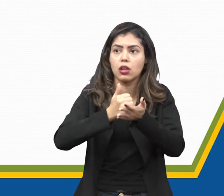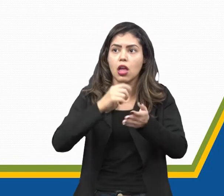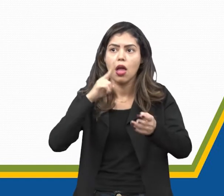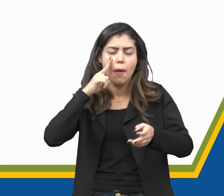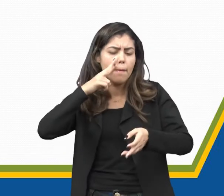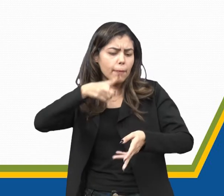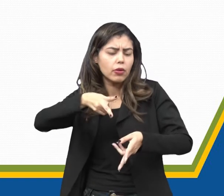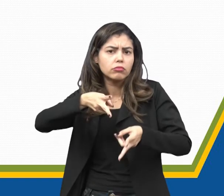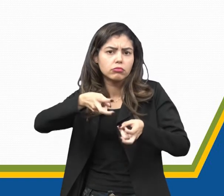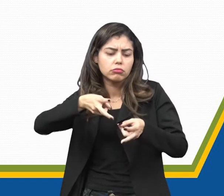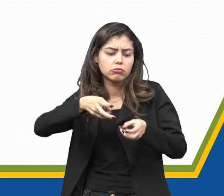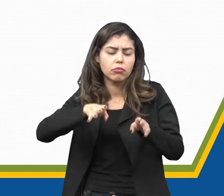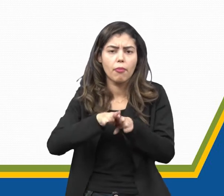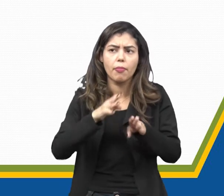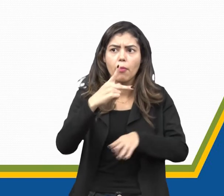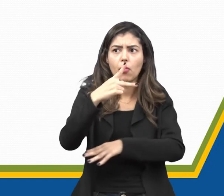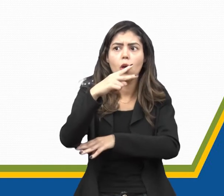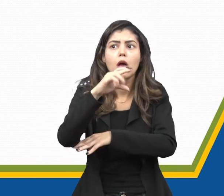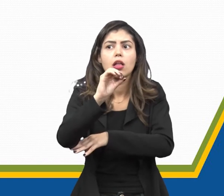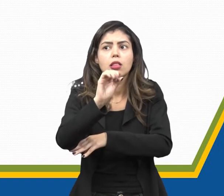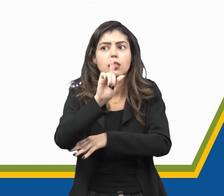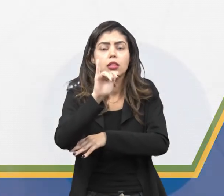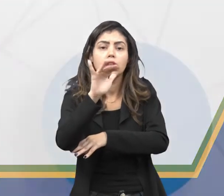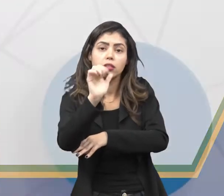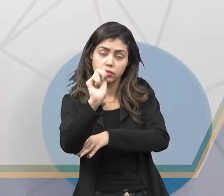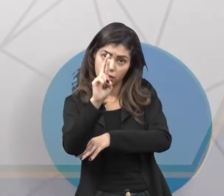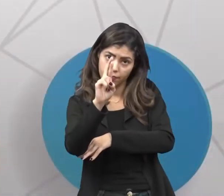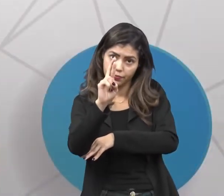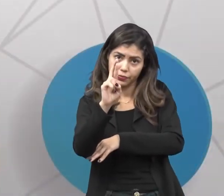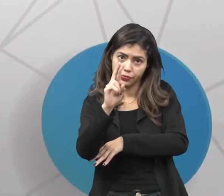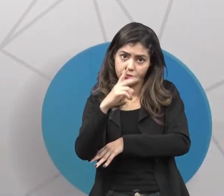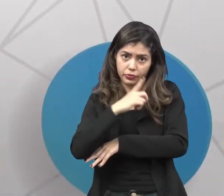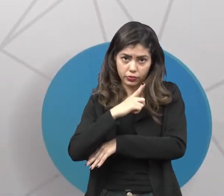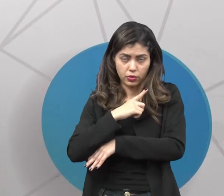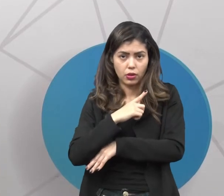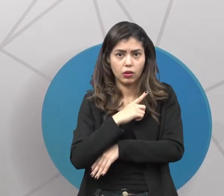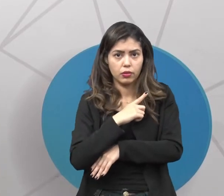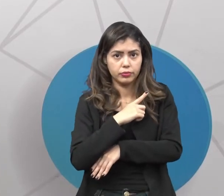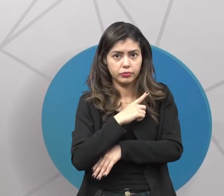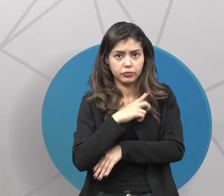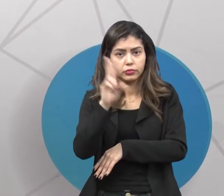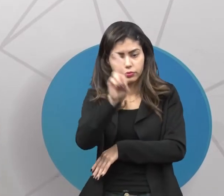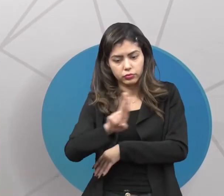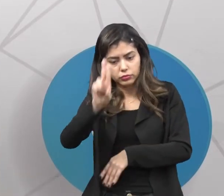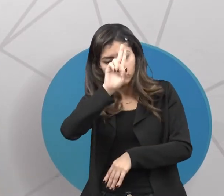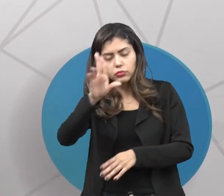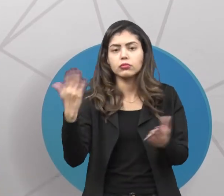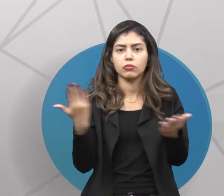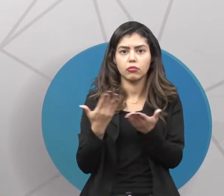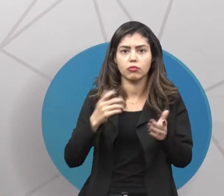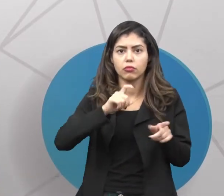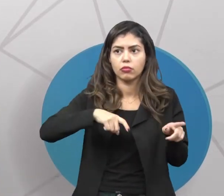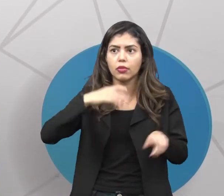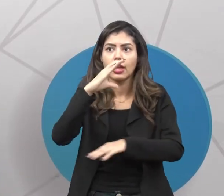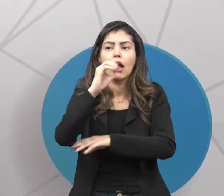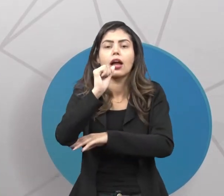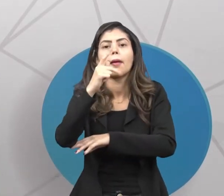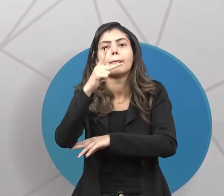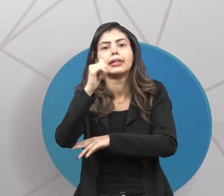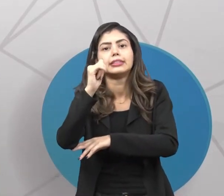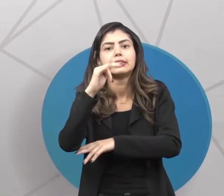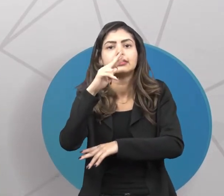dos poceiros e sem terras. Existe um termo que é muito utilizado nas áreas rurais ainda, chamado de capataz, tá?